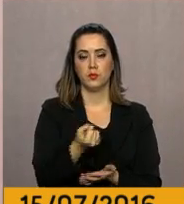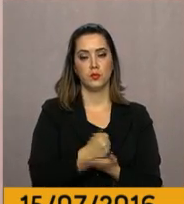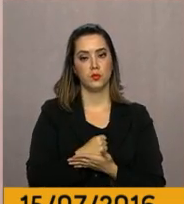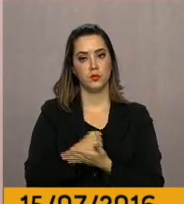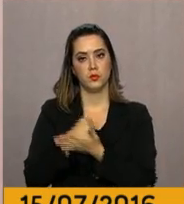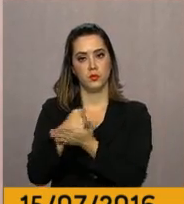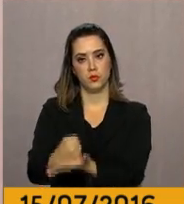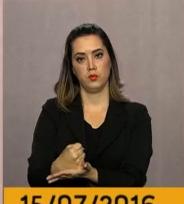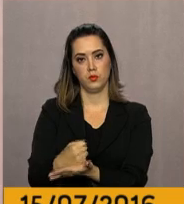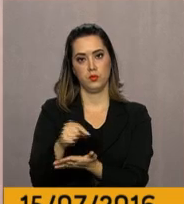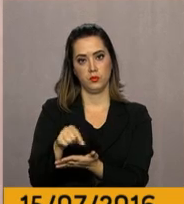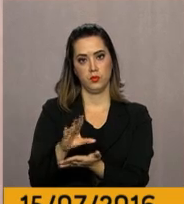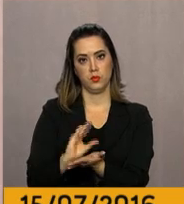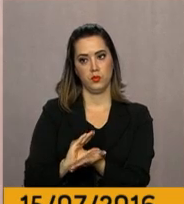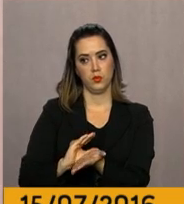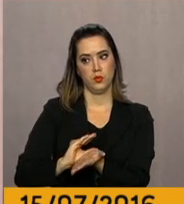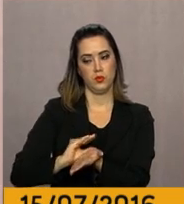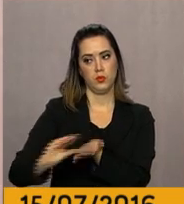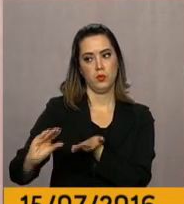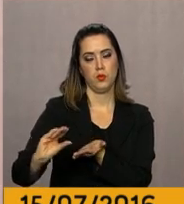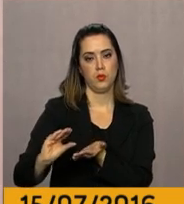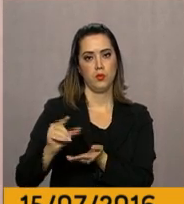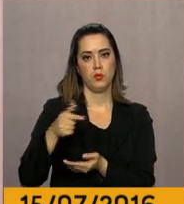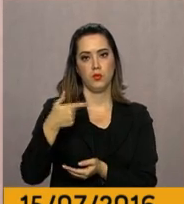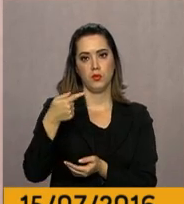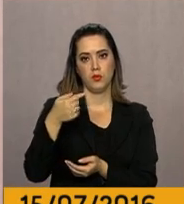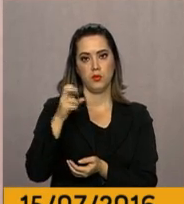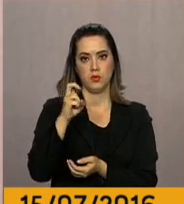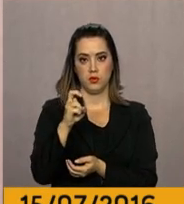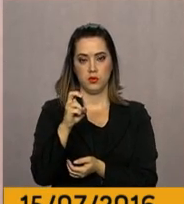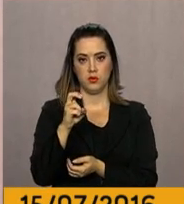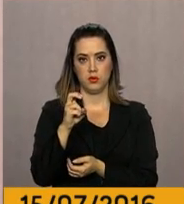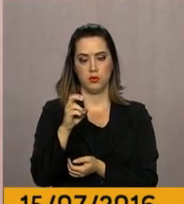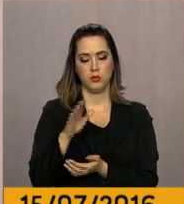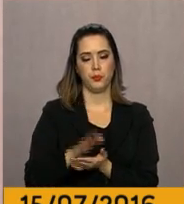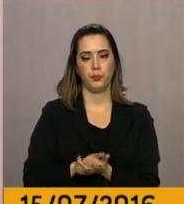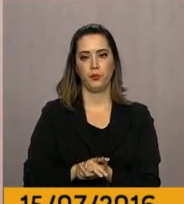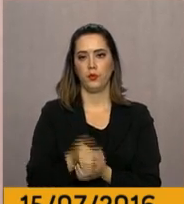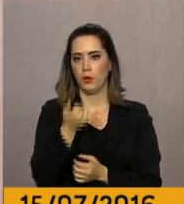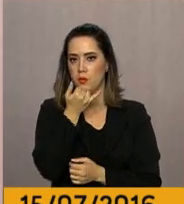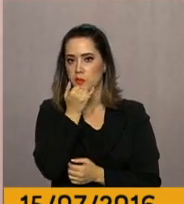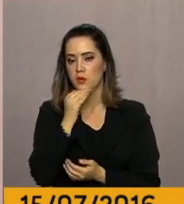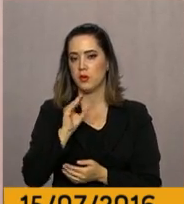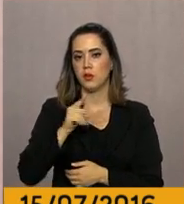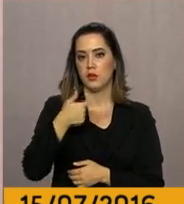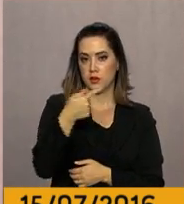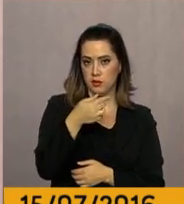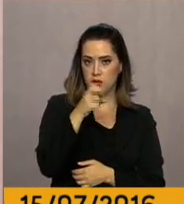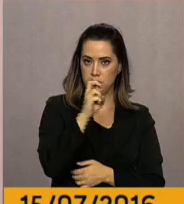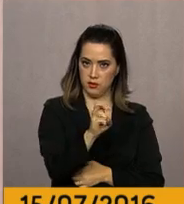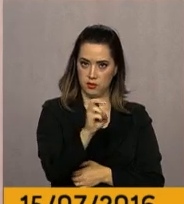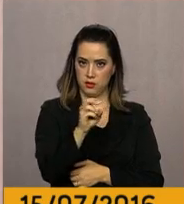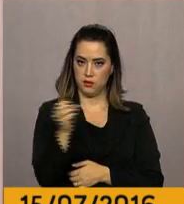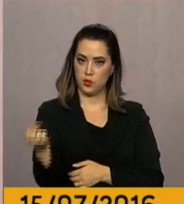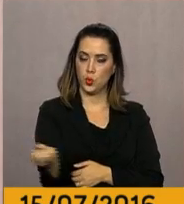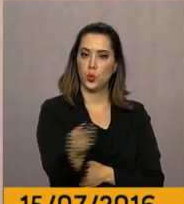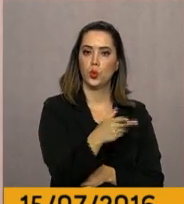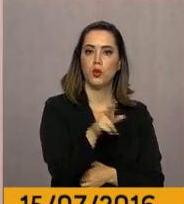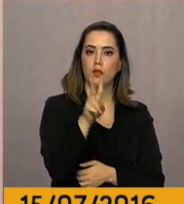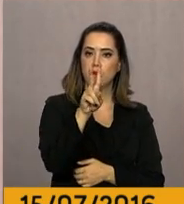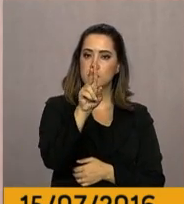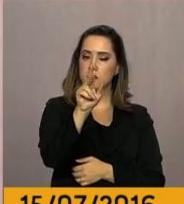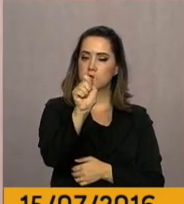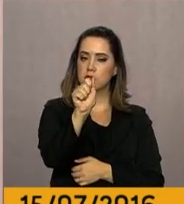ofertar um adicional de 75 mil novas vagas de financiamentos via FIES para atender